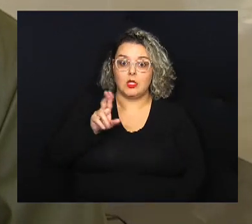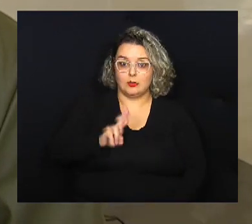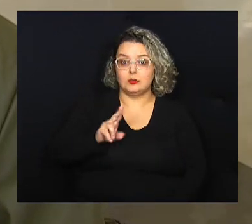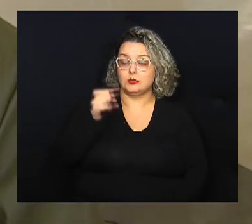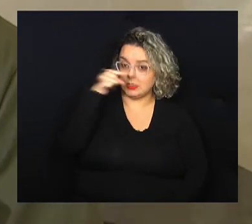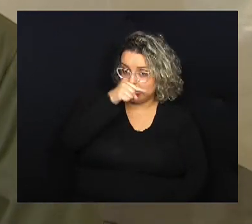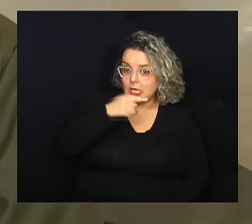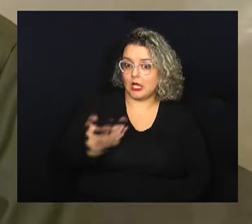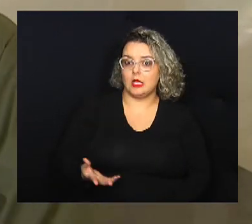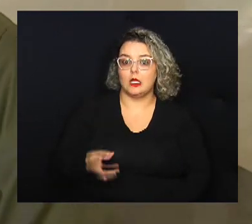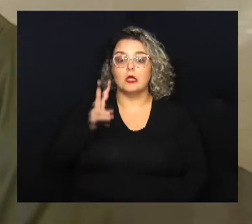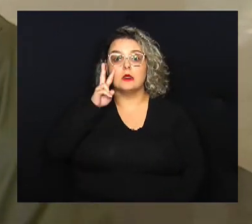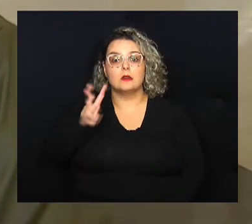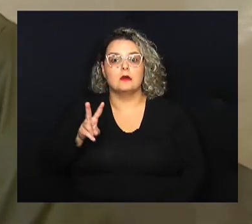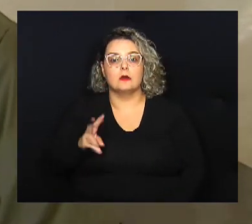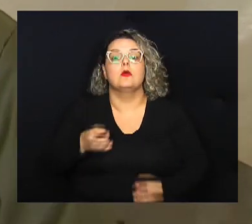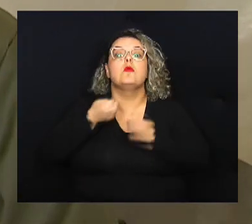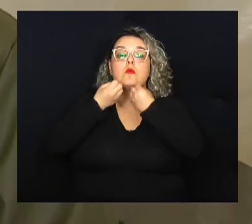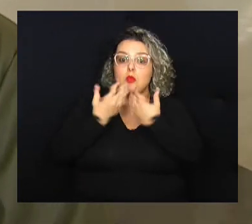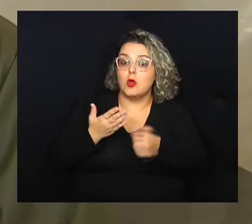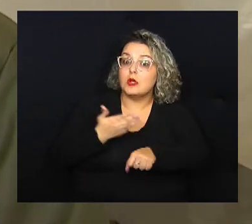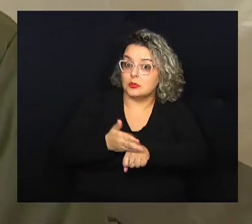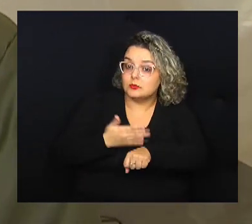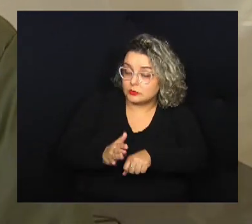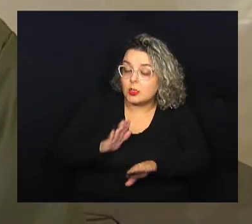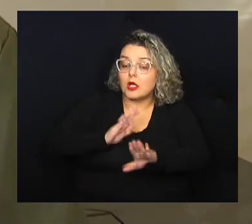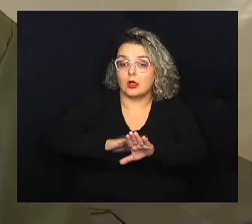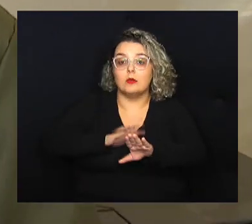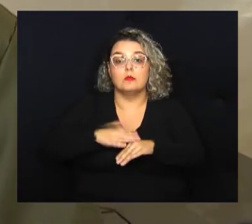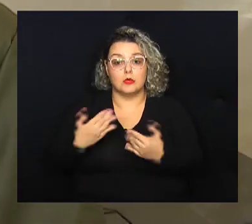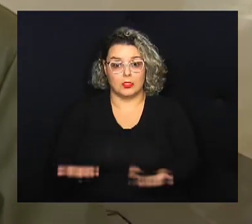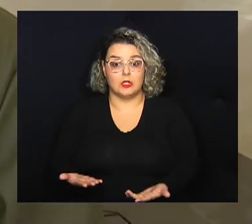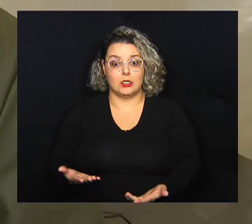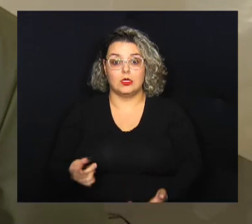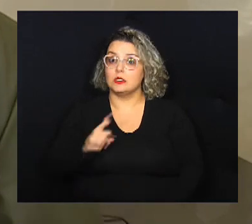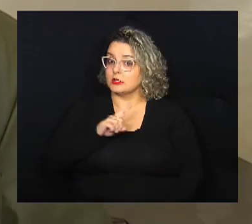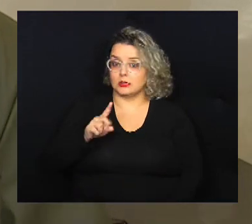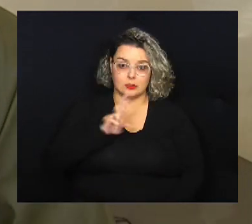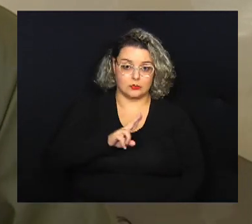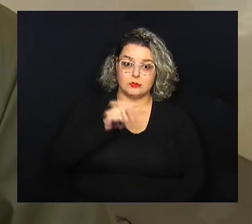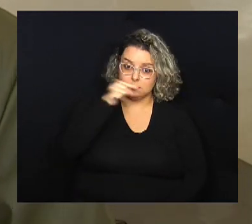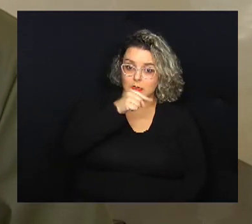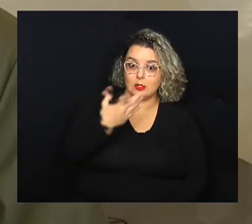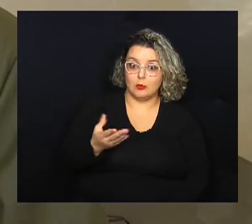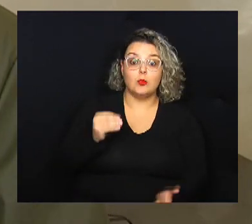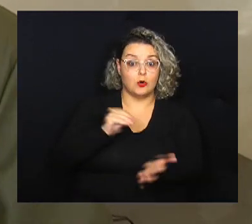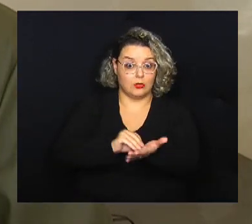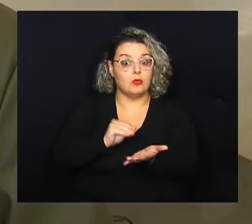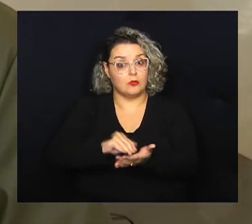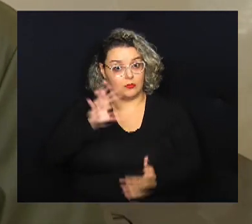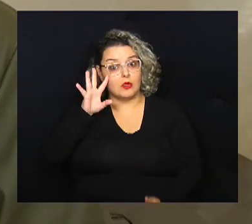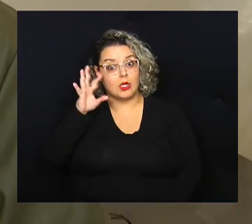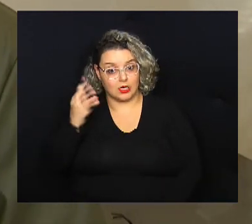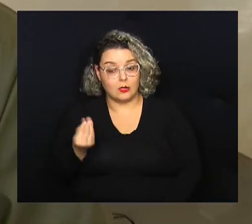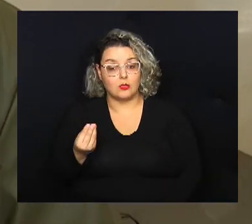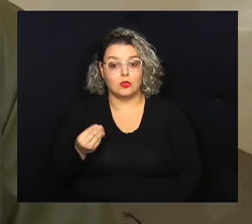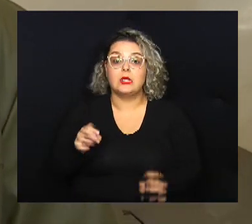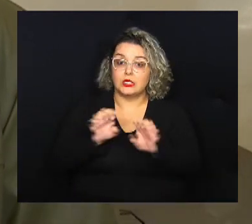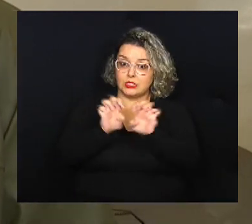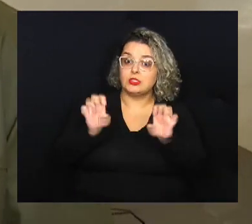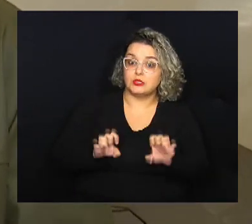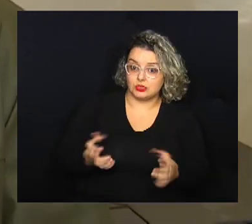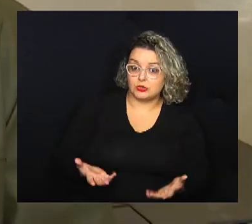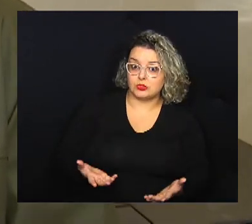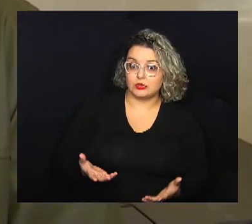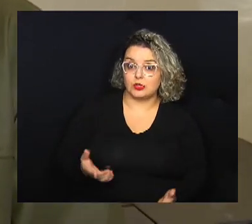Então, a gente vê que muitas boas práticas adotadas aqui, que a gente não adota lá, até por uma falta de conhecimento, de estrutura, a